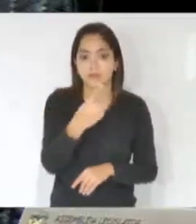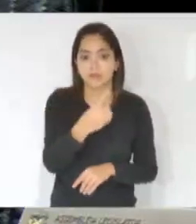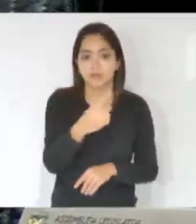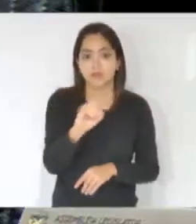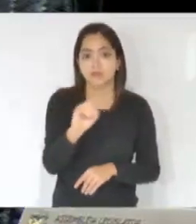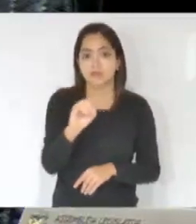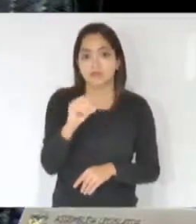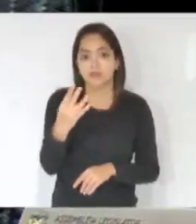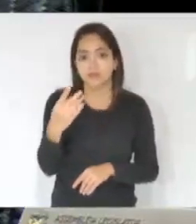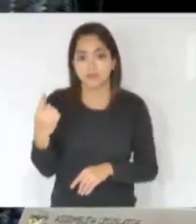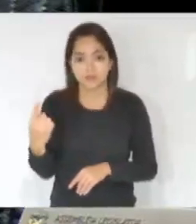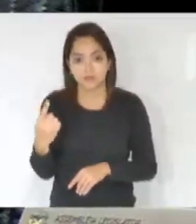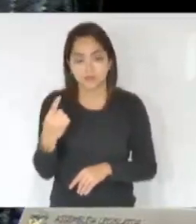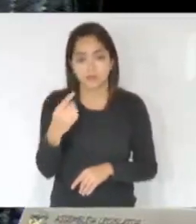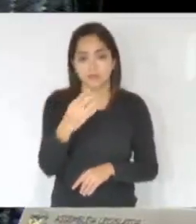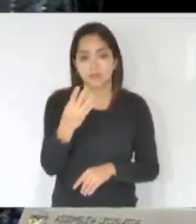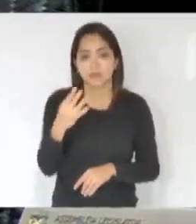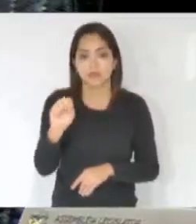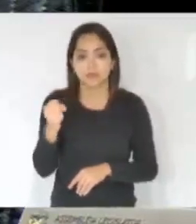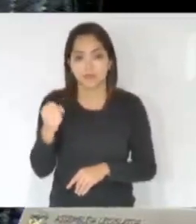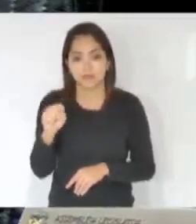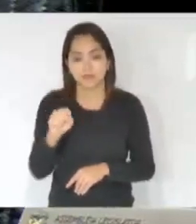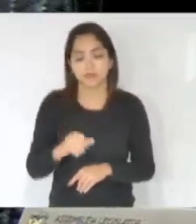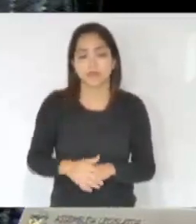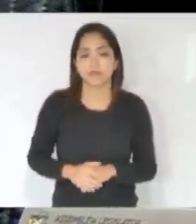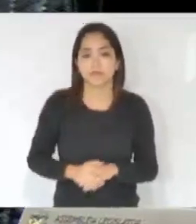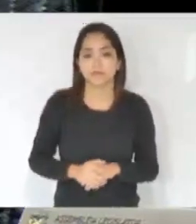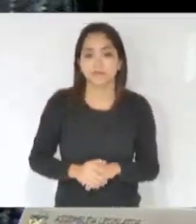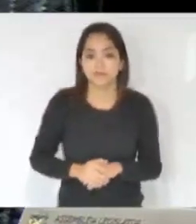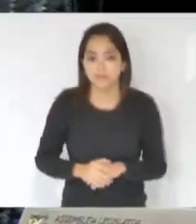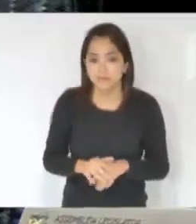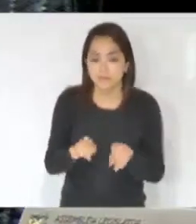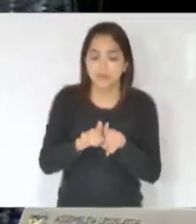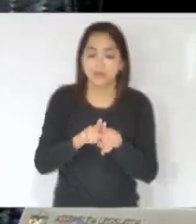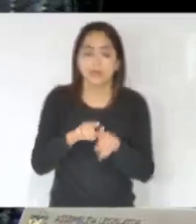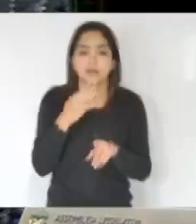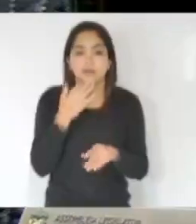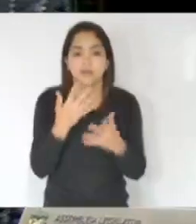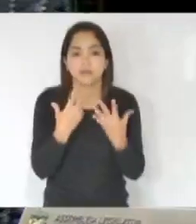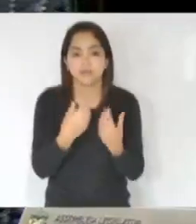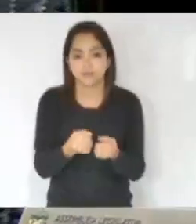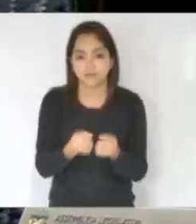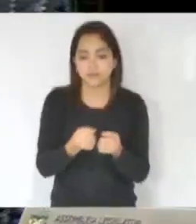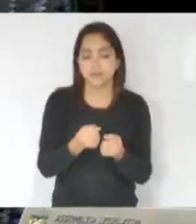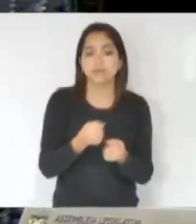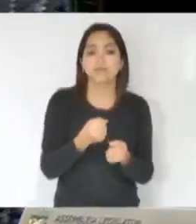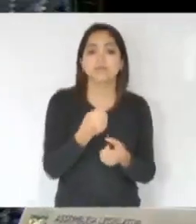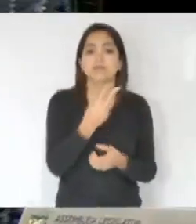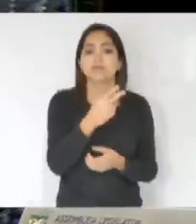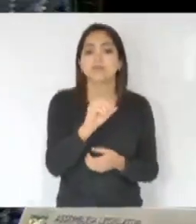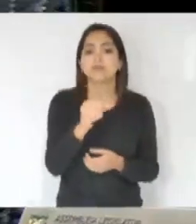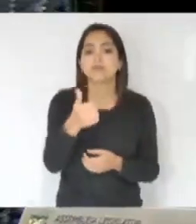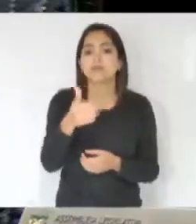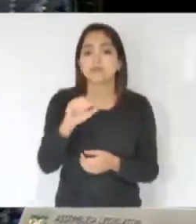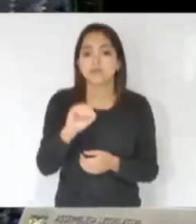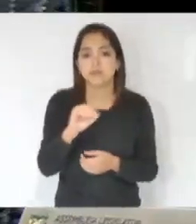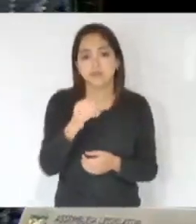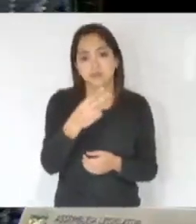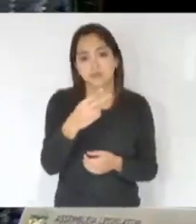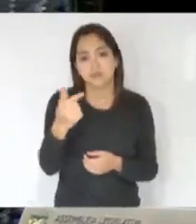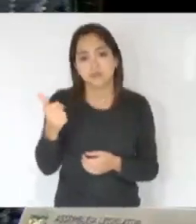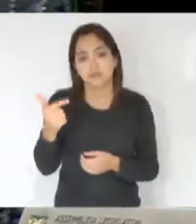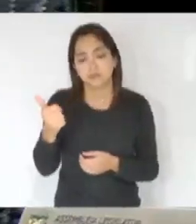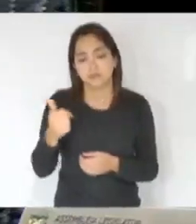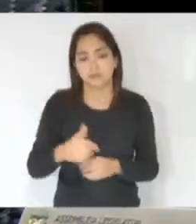1241, 1248, 2019. Igualmente, o senhor presidente deferiu os requerimentos números 1210, 1212 e